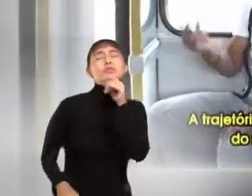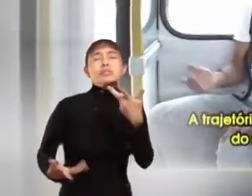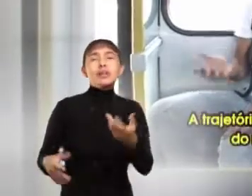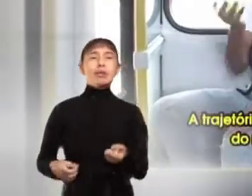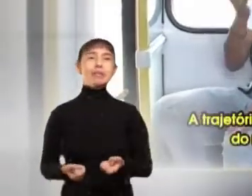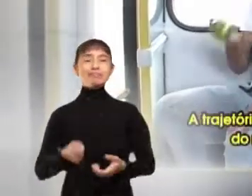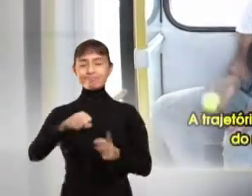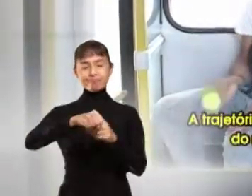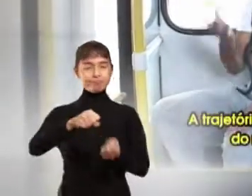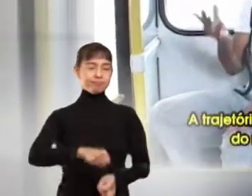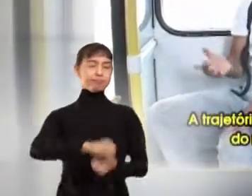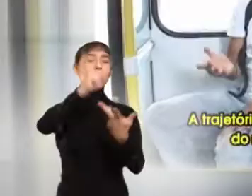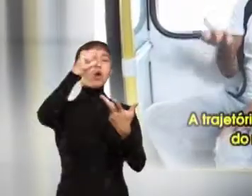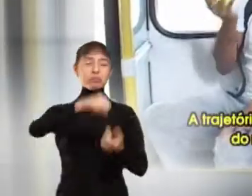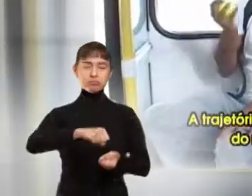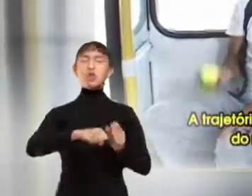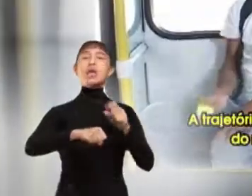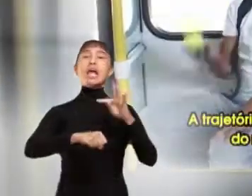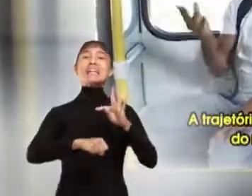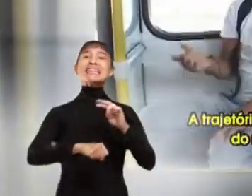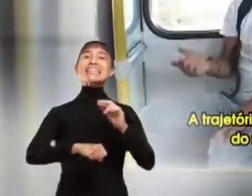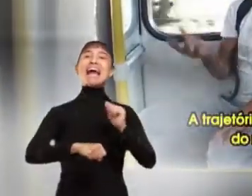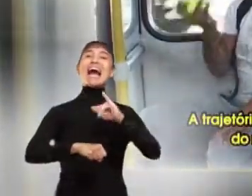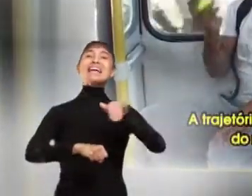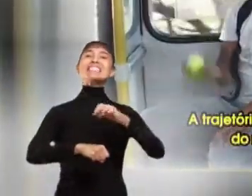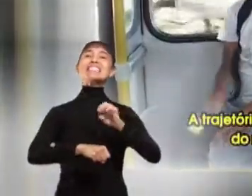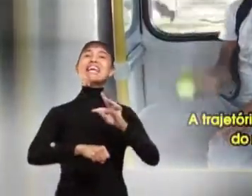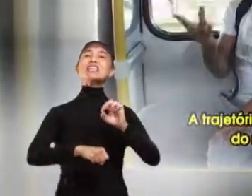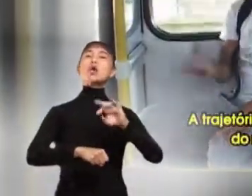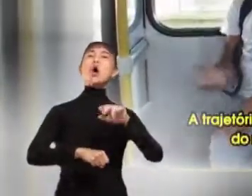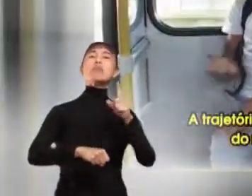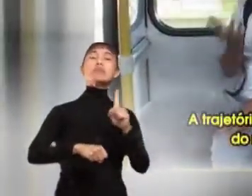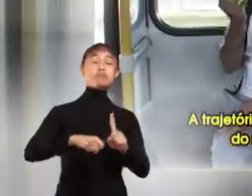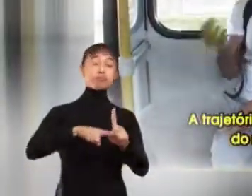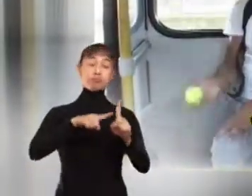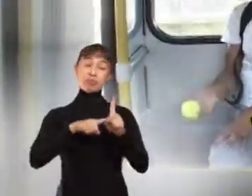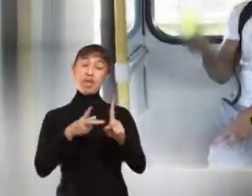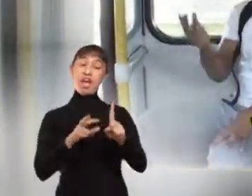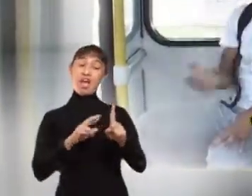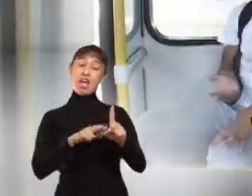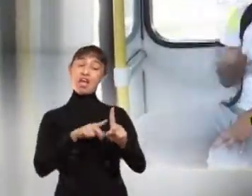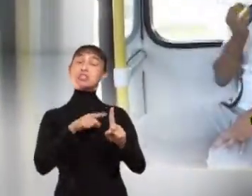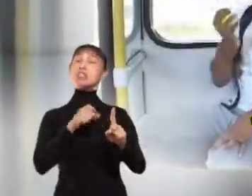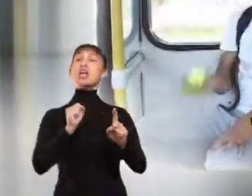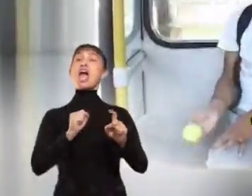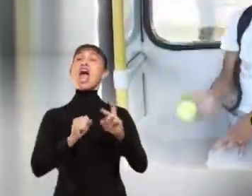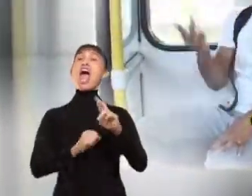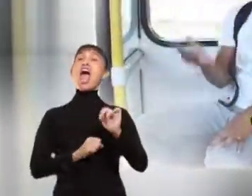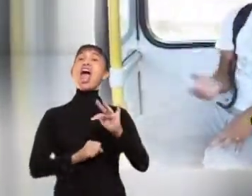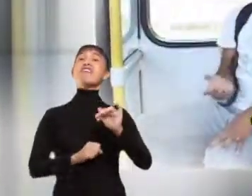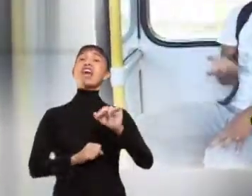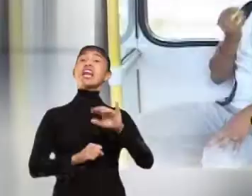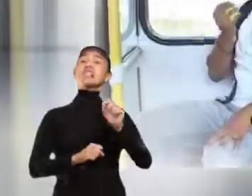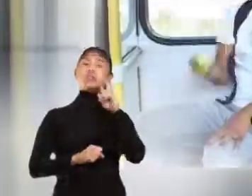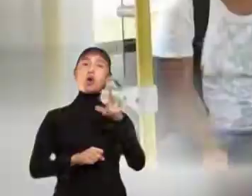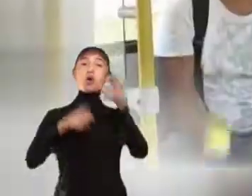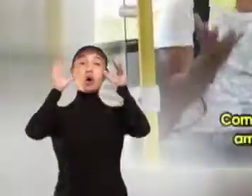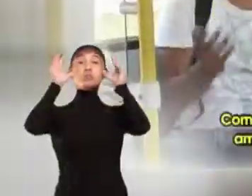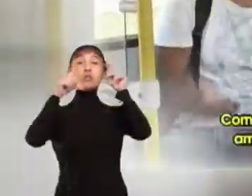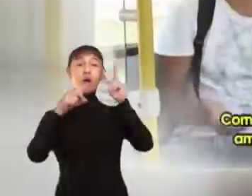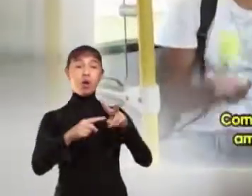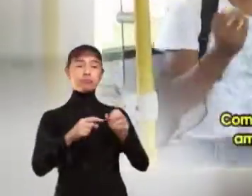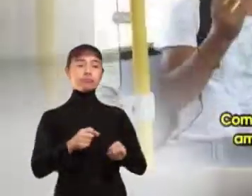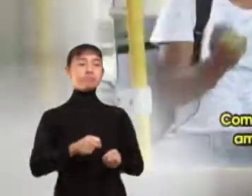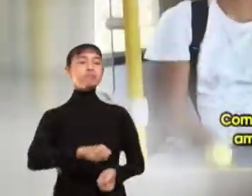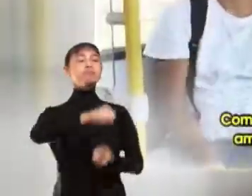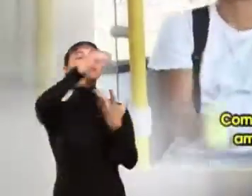A trajetória não é fixa, mas depende do referencial adotado, ou seja, de quem a observa.